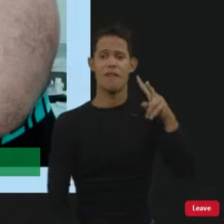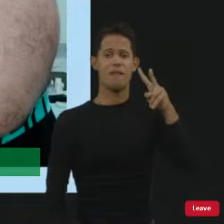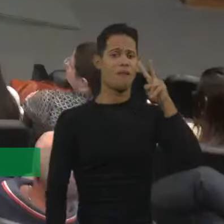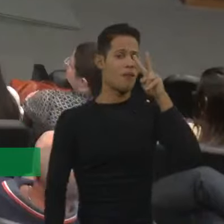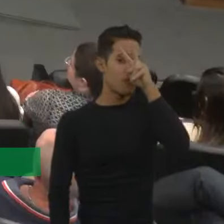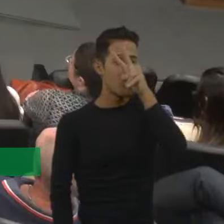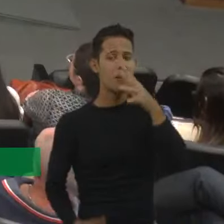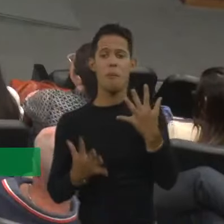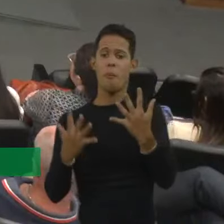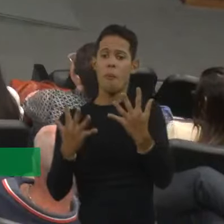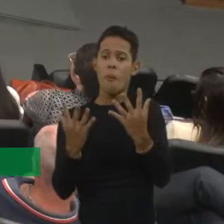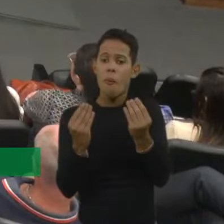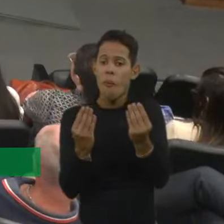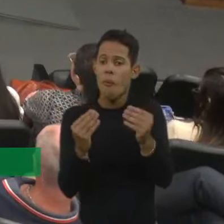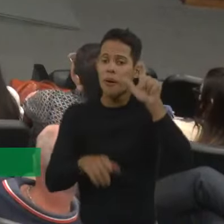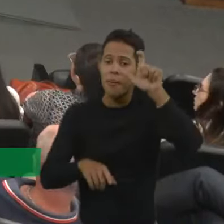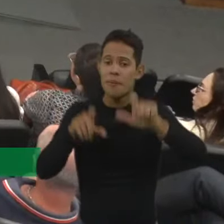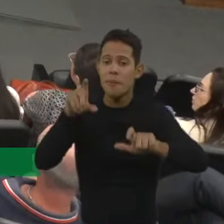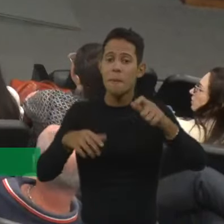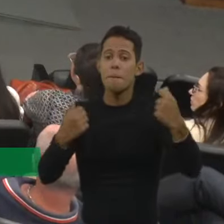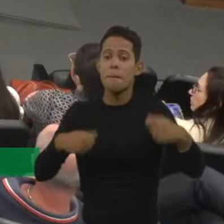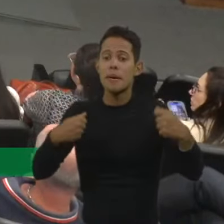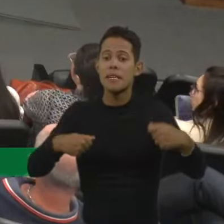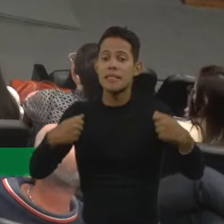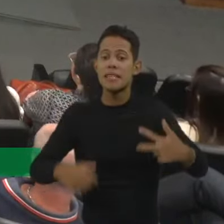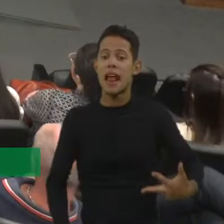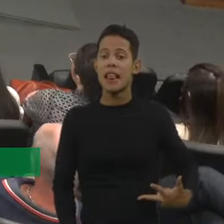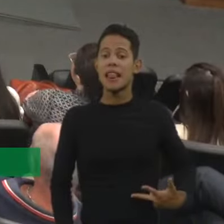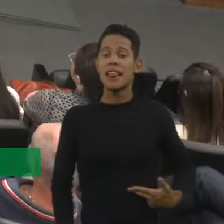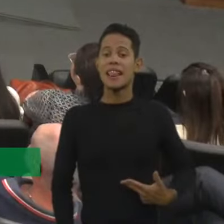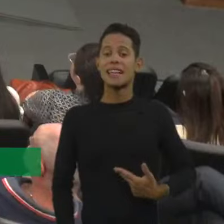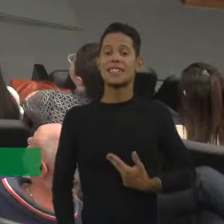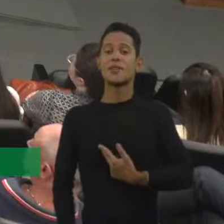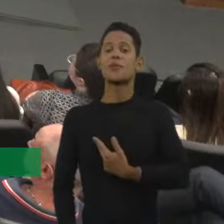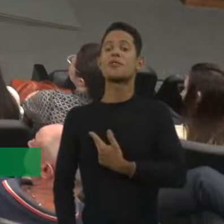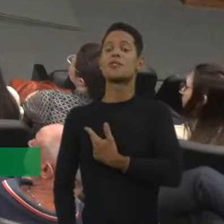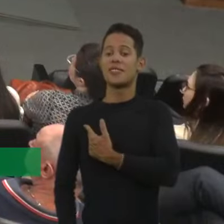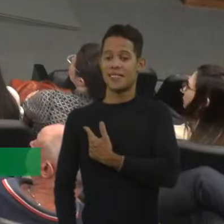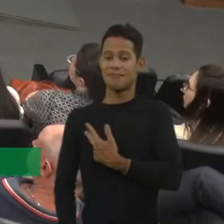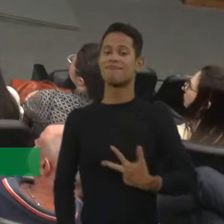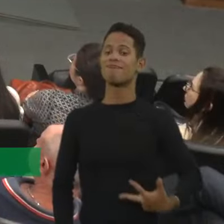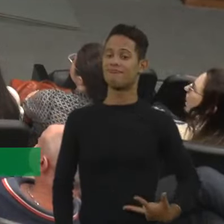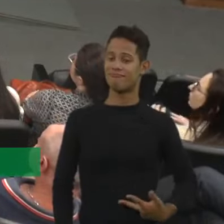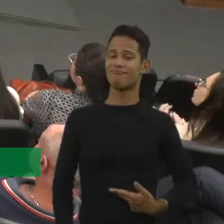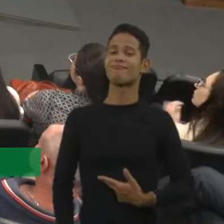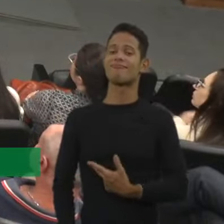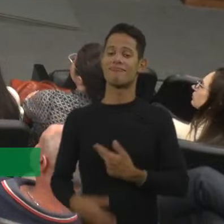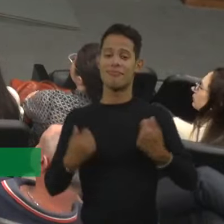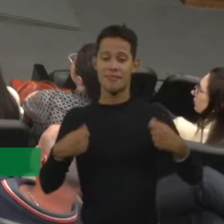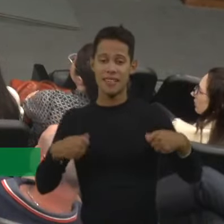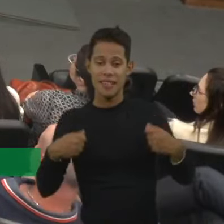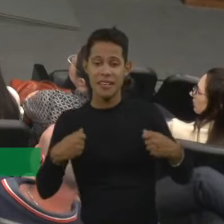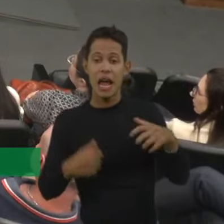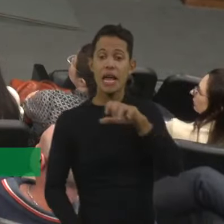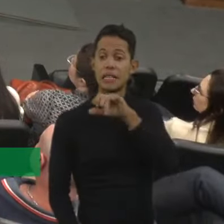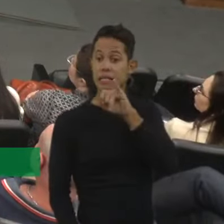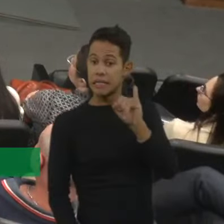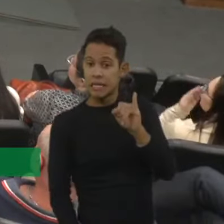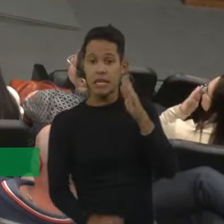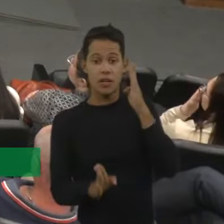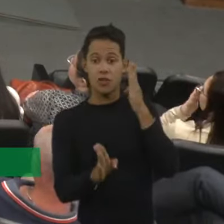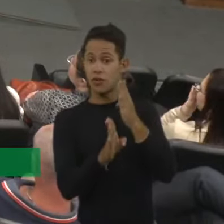terem que ser submetidos a cirurgias desnecessárias, porque se eles não são diagnosticados com angedema e